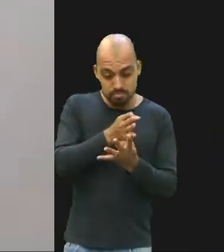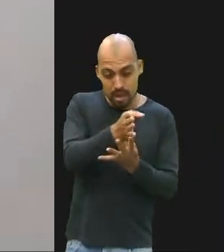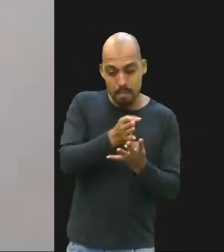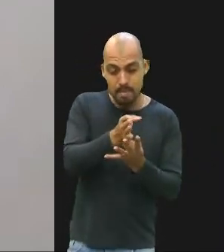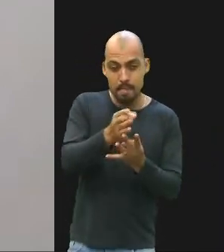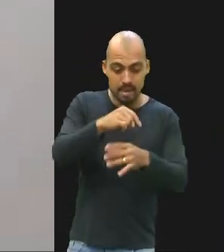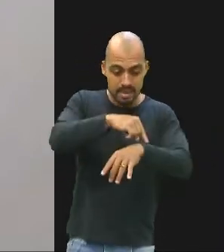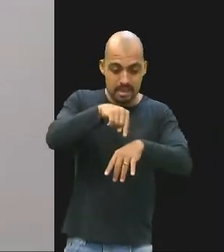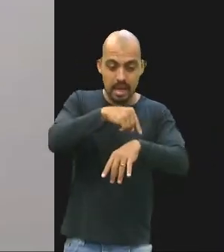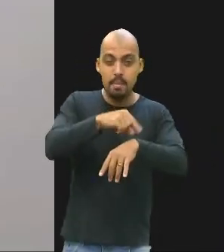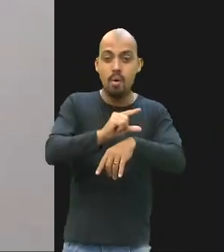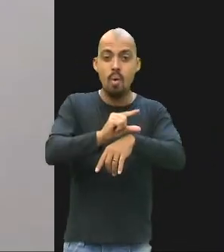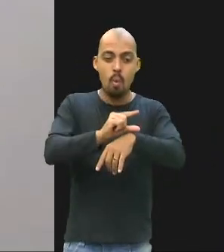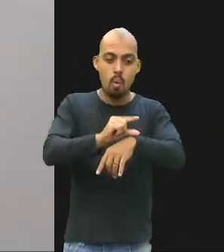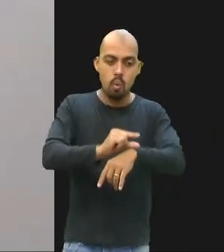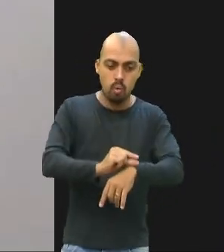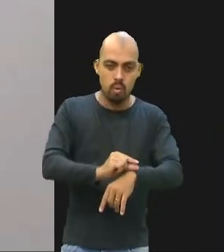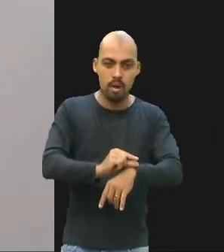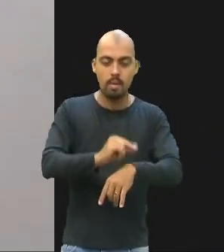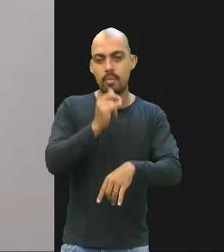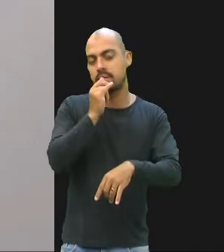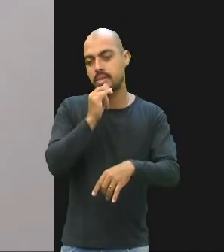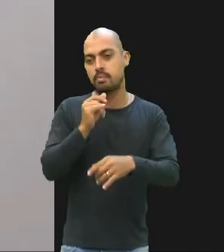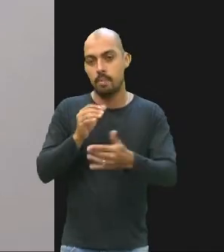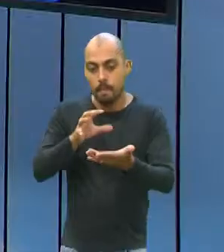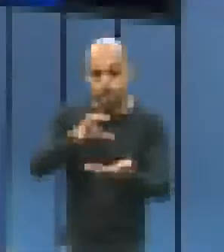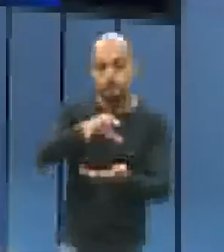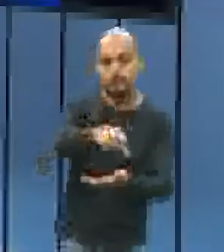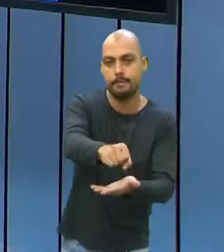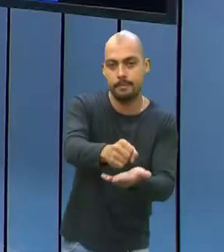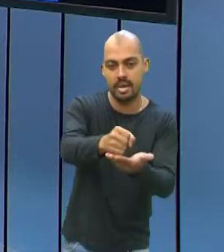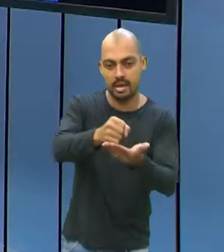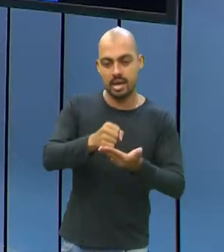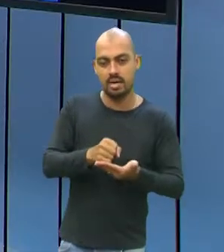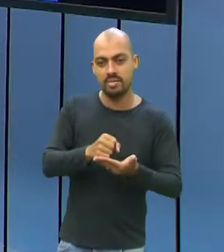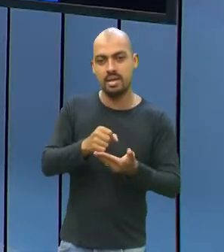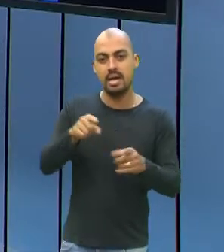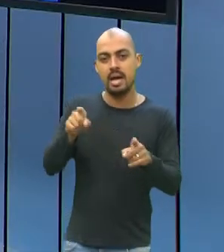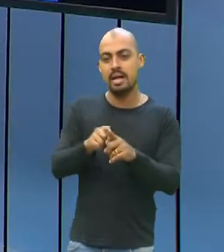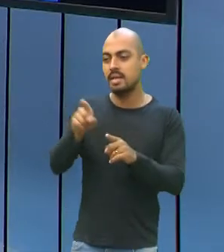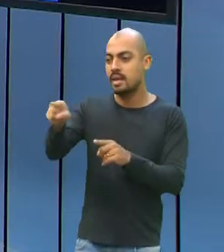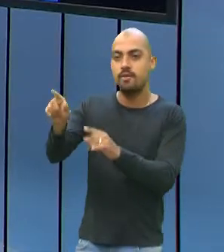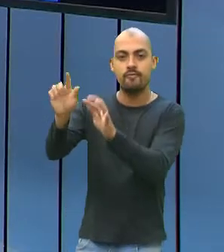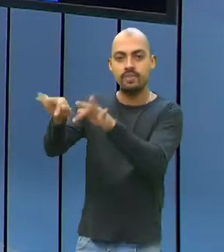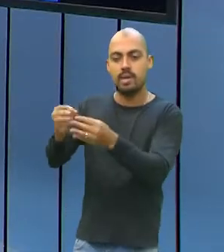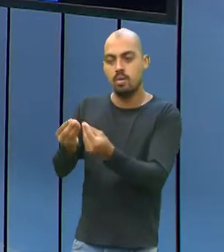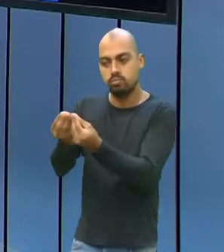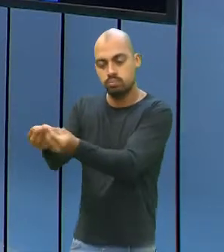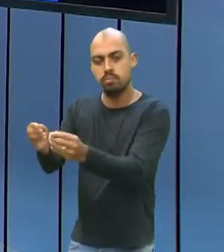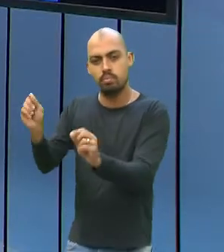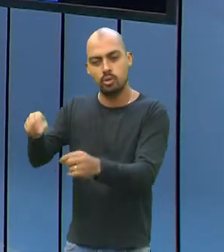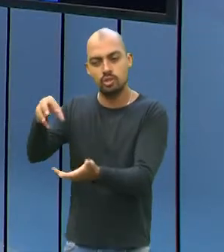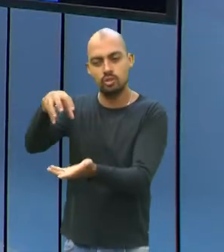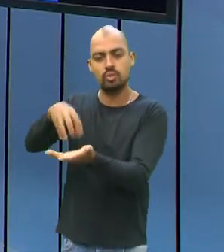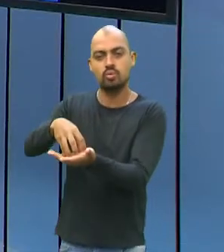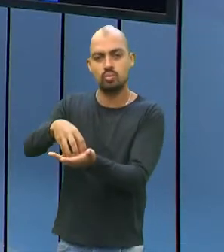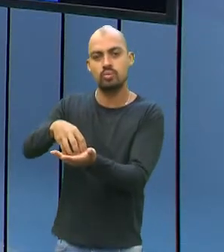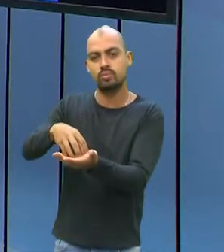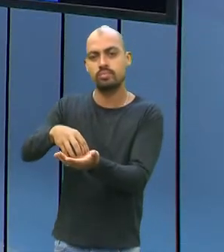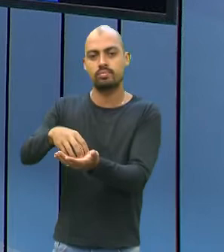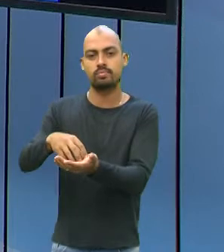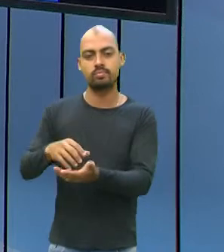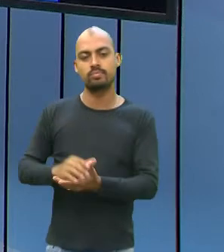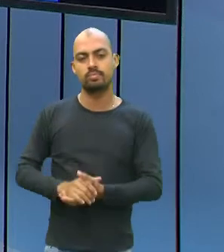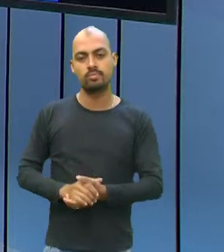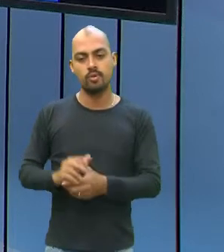tentar minimizar o tempo, desde ali da captura até o ponto final, seja no PAES ou na